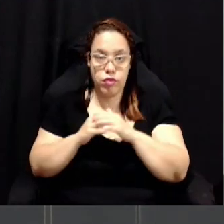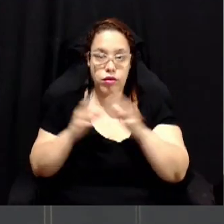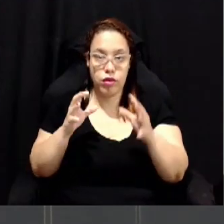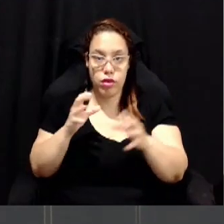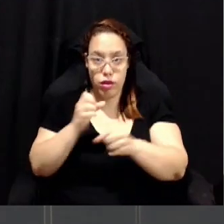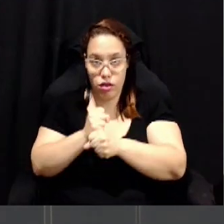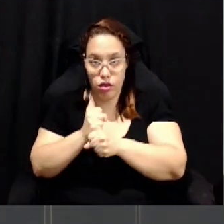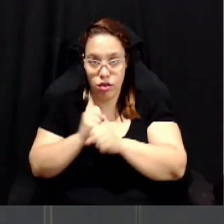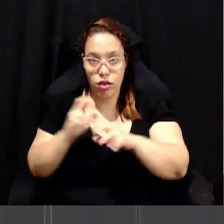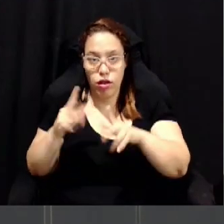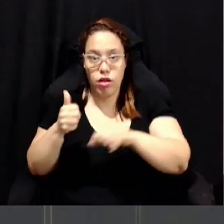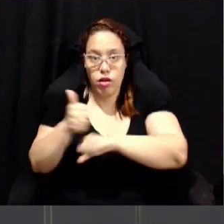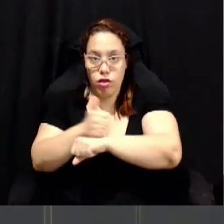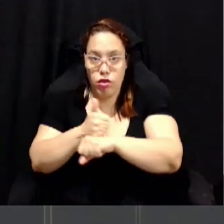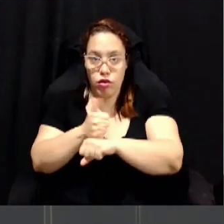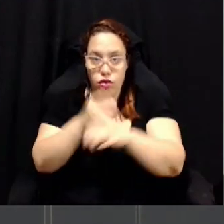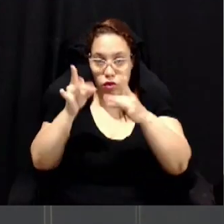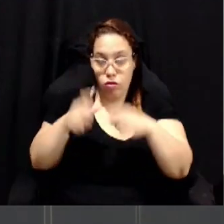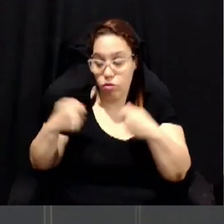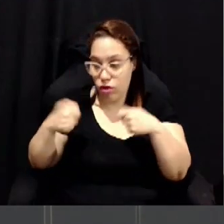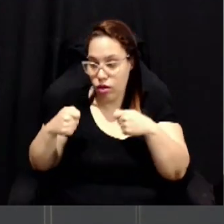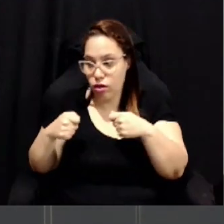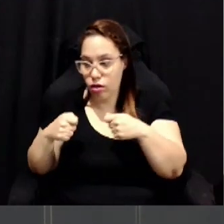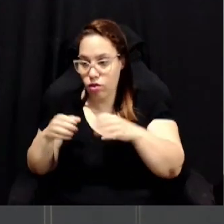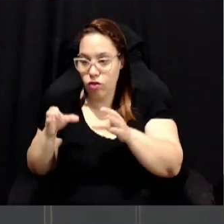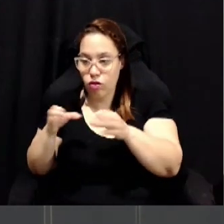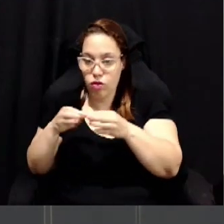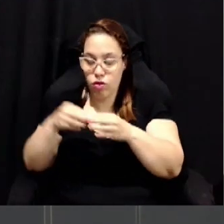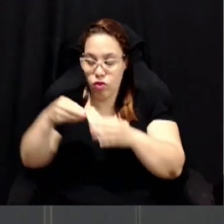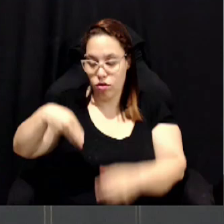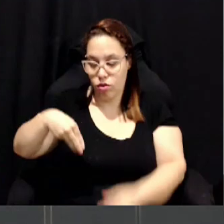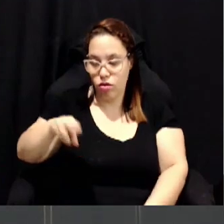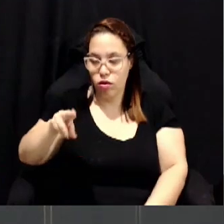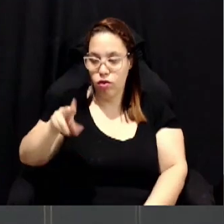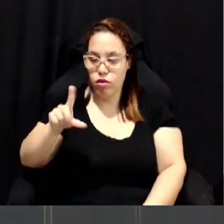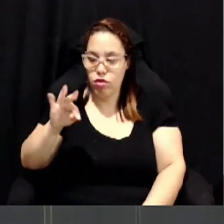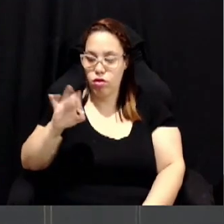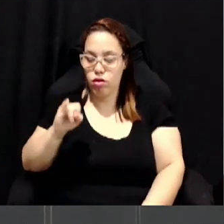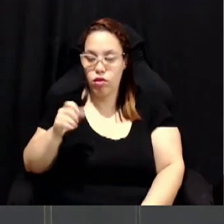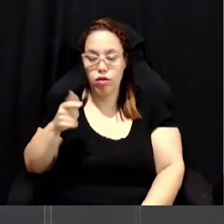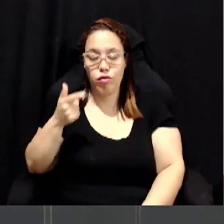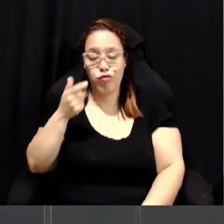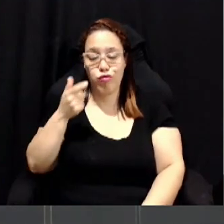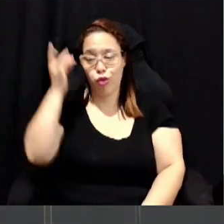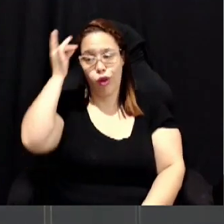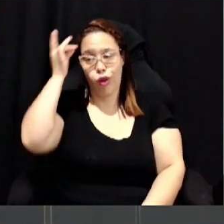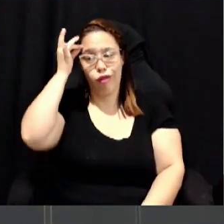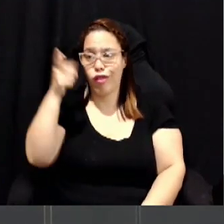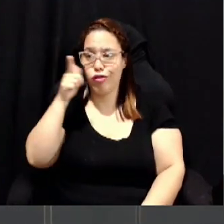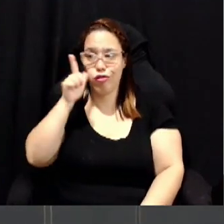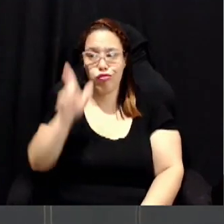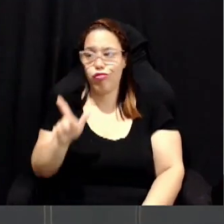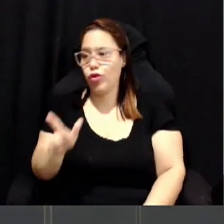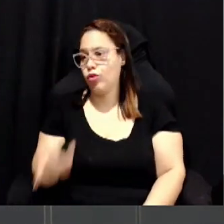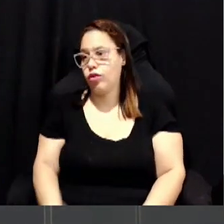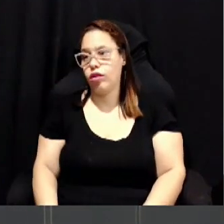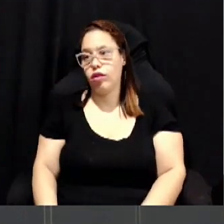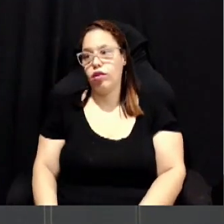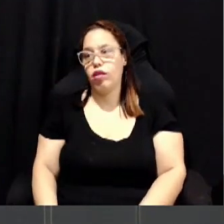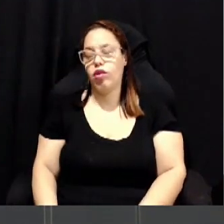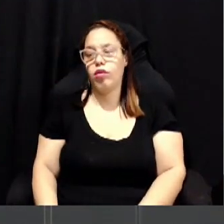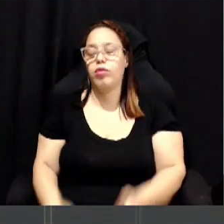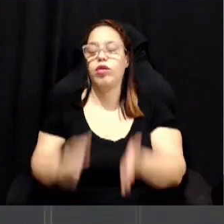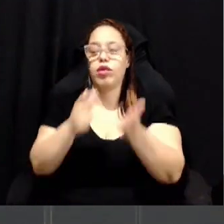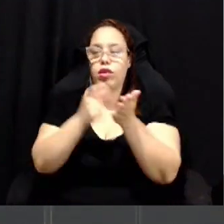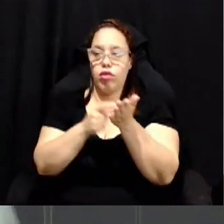as especialidades que precisa, com a equipe multiprofissional. Não é fácil conseguir isso, então minimamente você tem que ter convênio médico. Aí